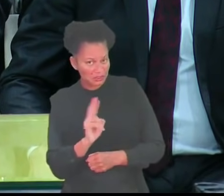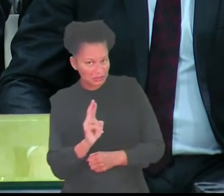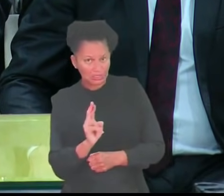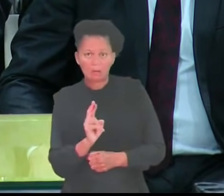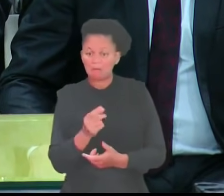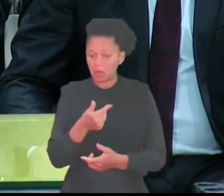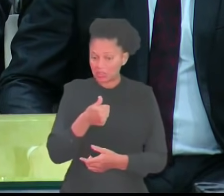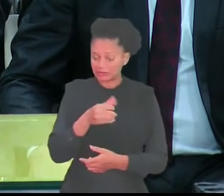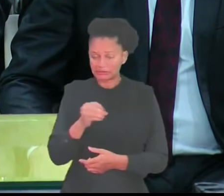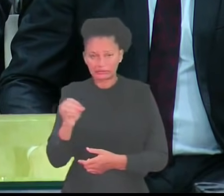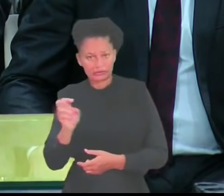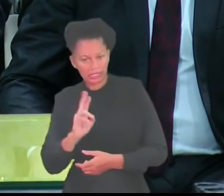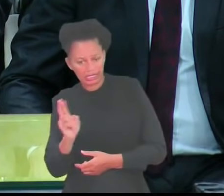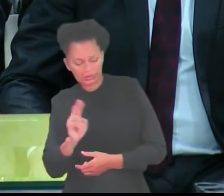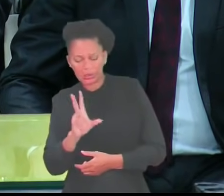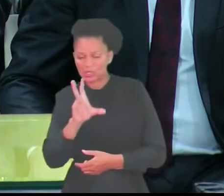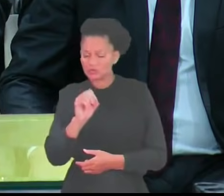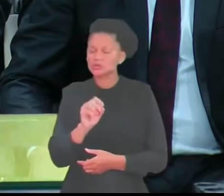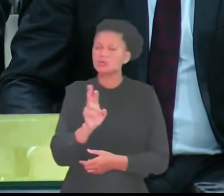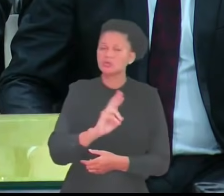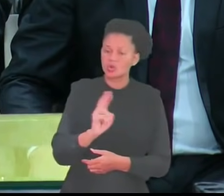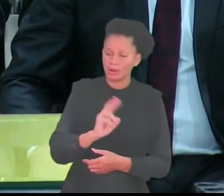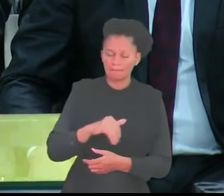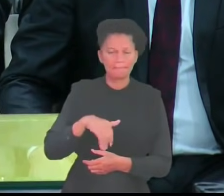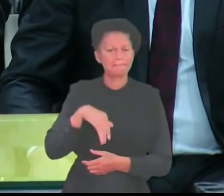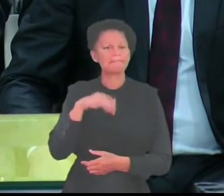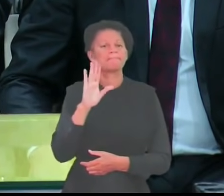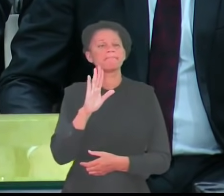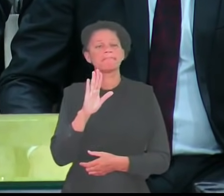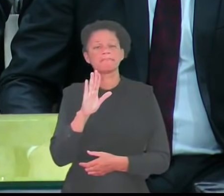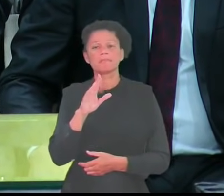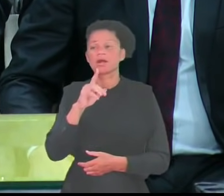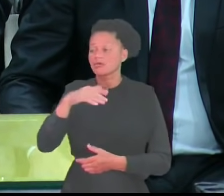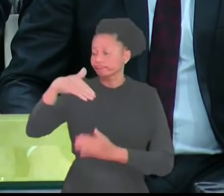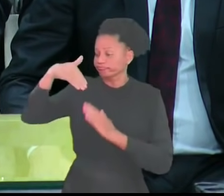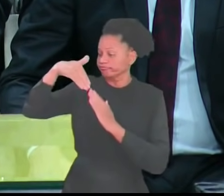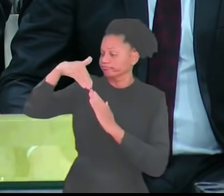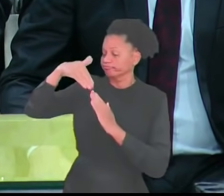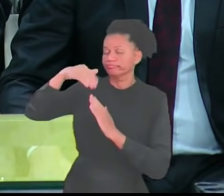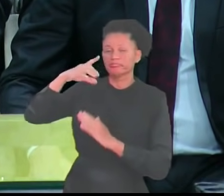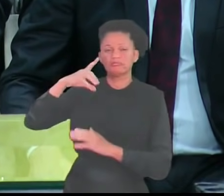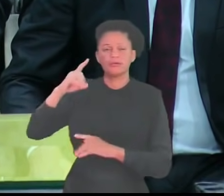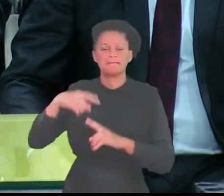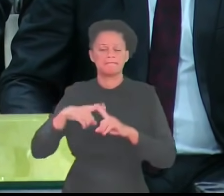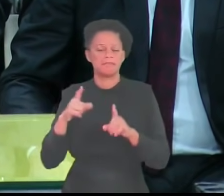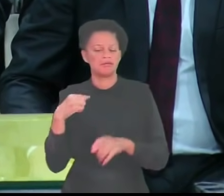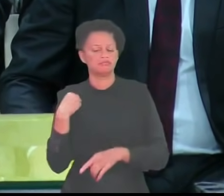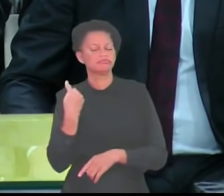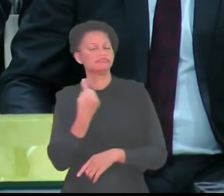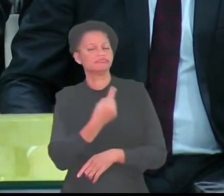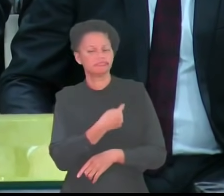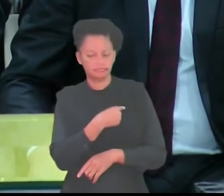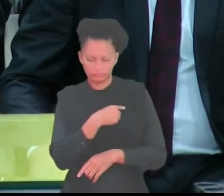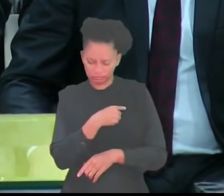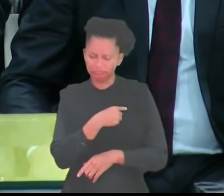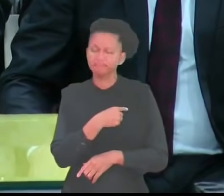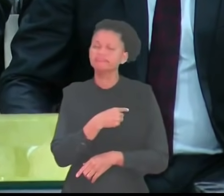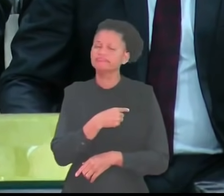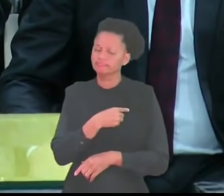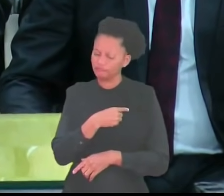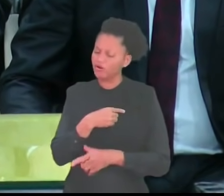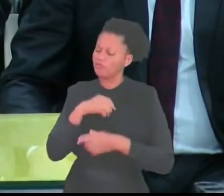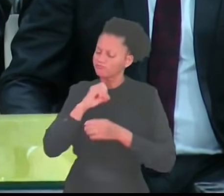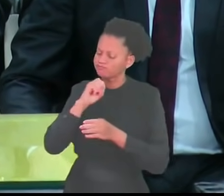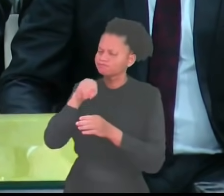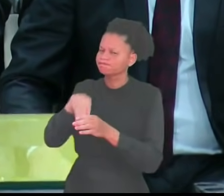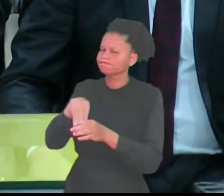pode dar 100, se você pode dar 50 ou mais. É com Deus e você. Mas nós vamos fazer a nossa